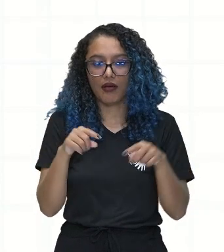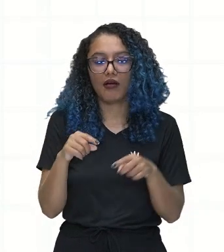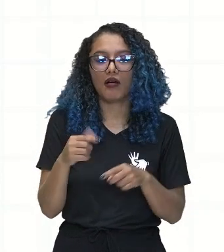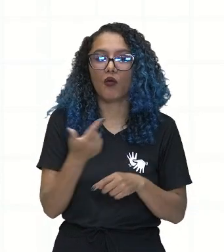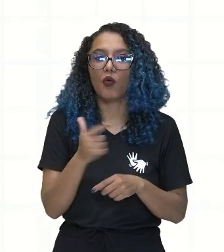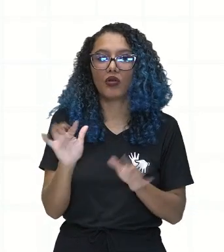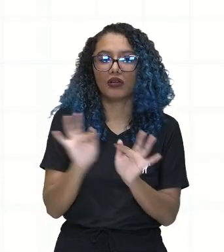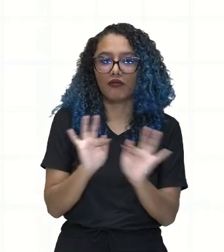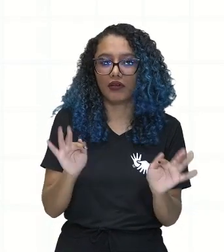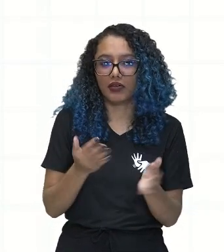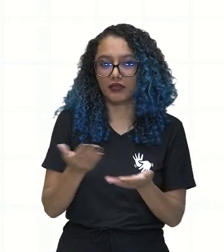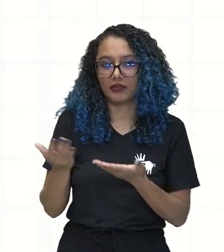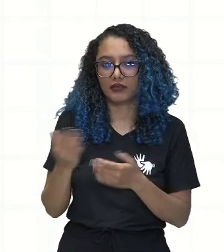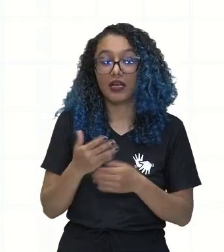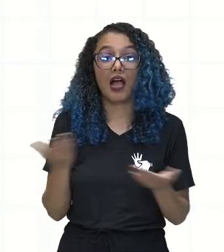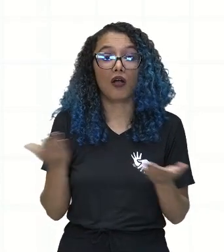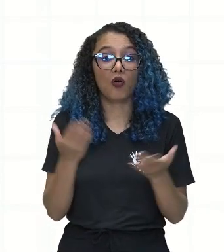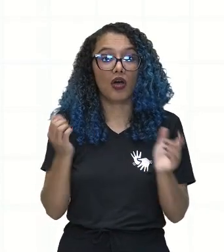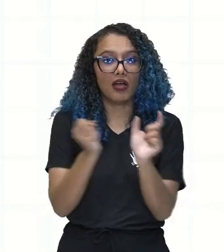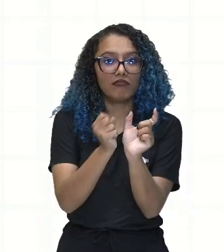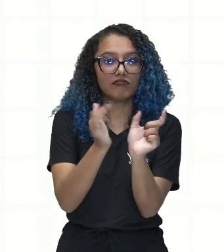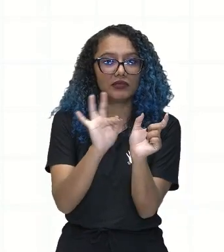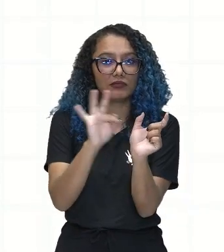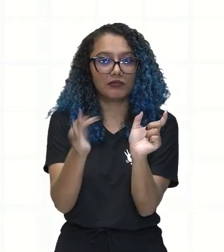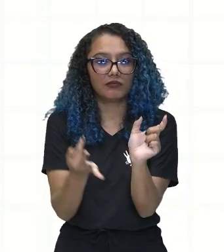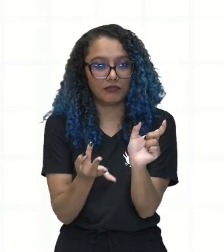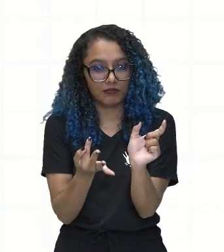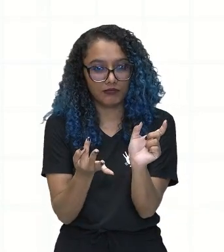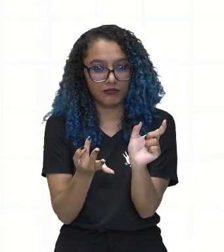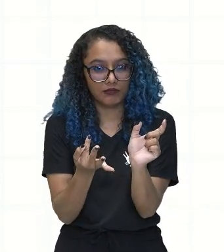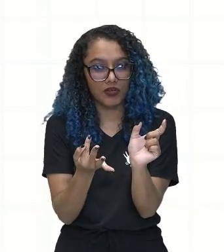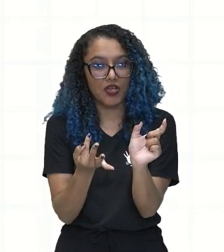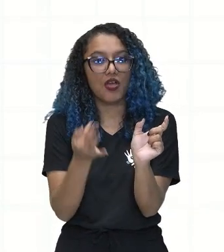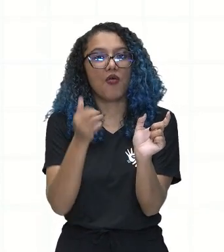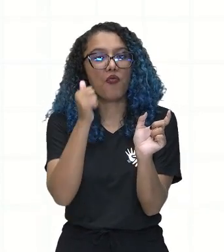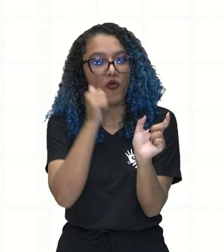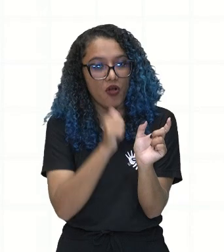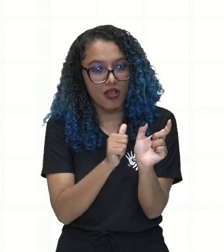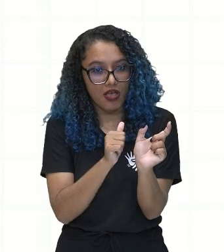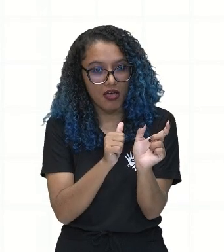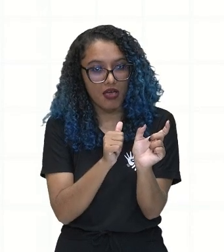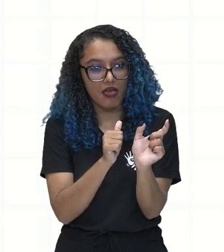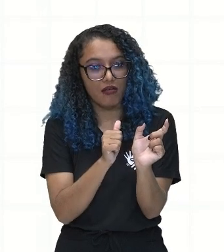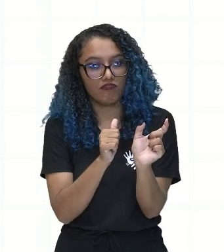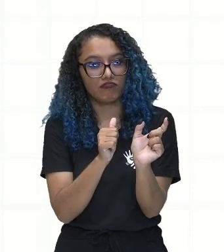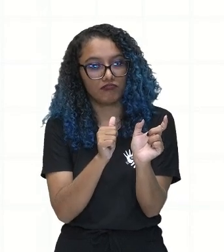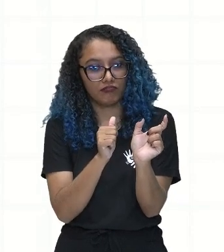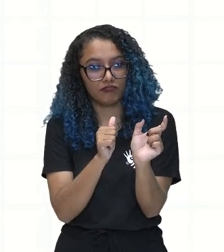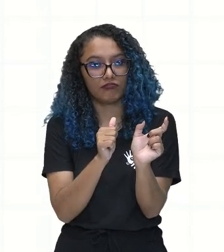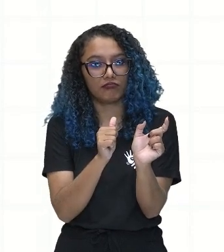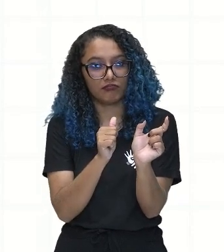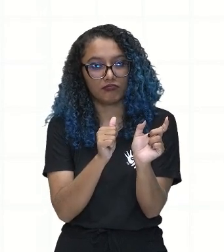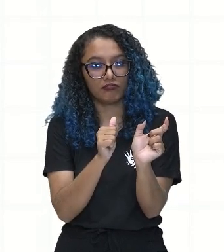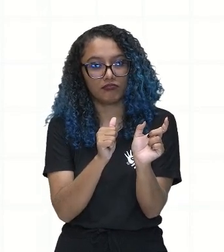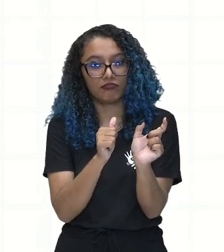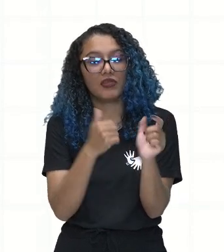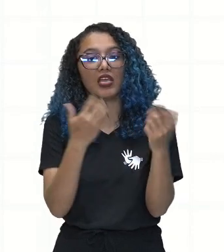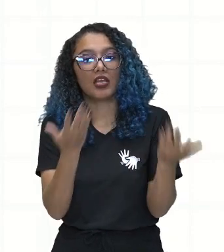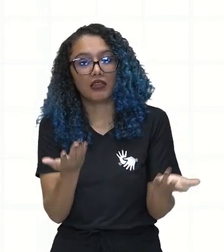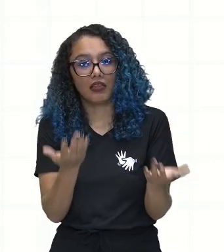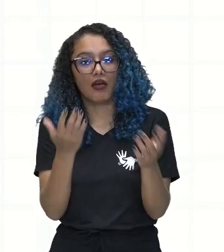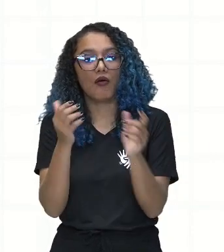substantivo, está no singular, feminino, a página. Então, anexo vem